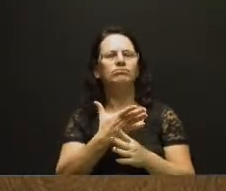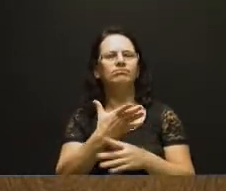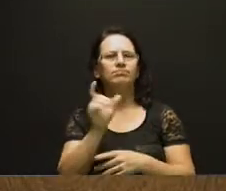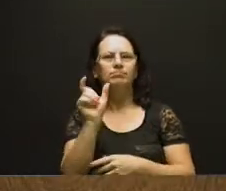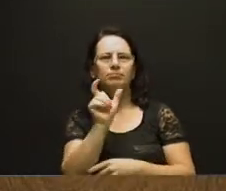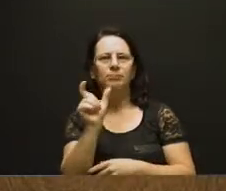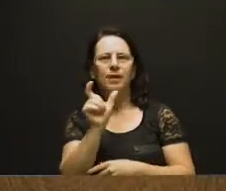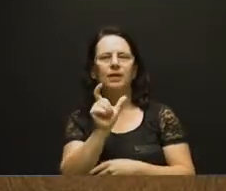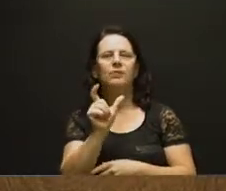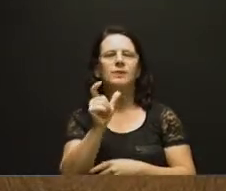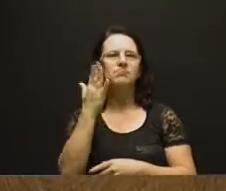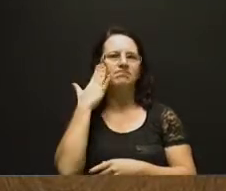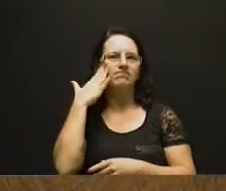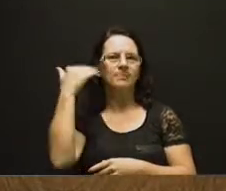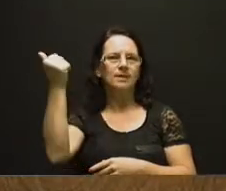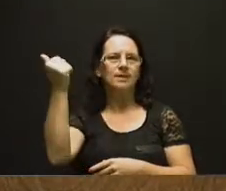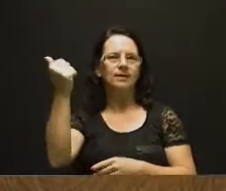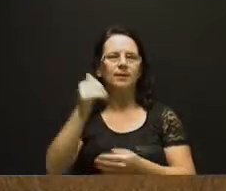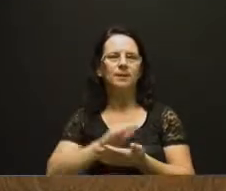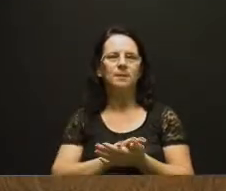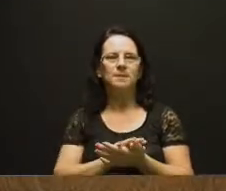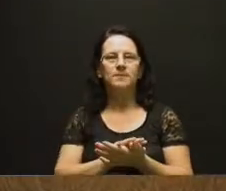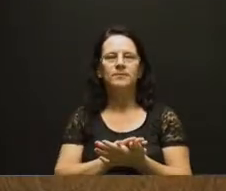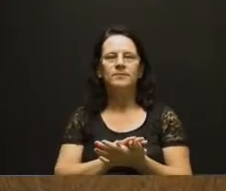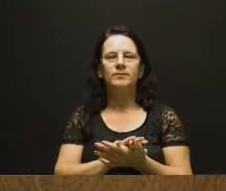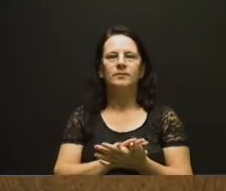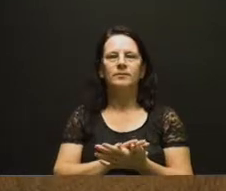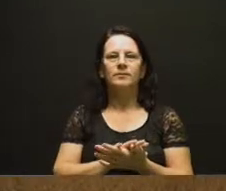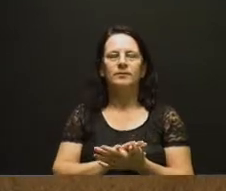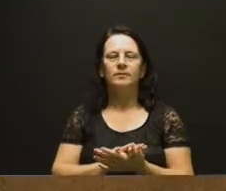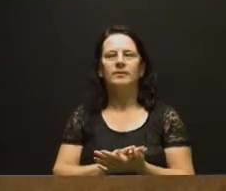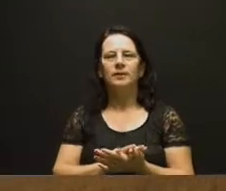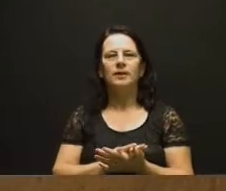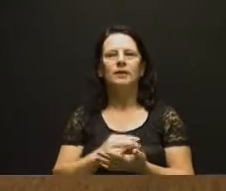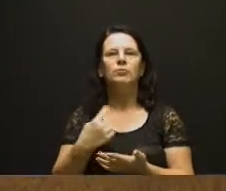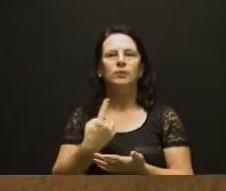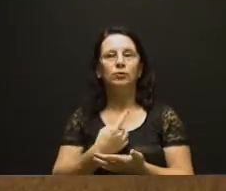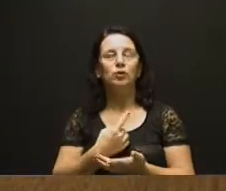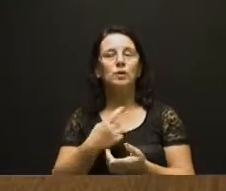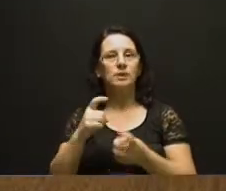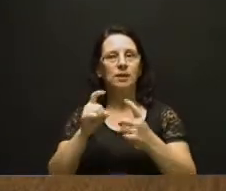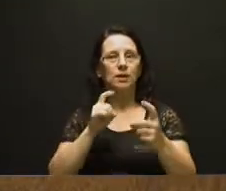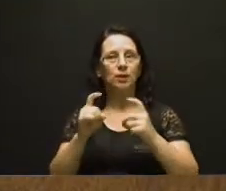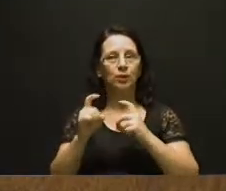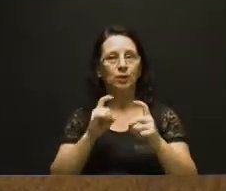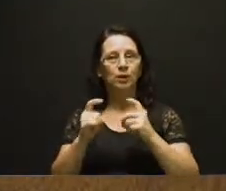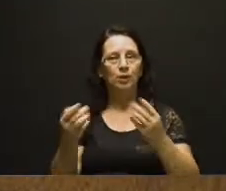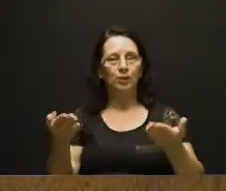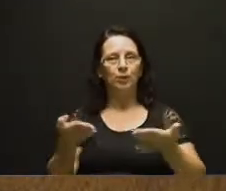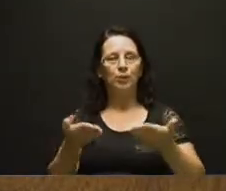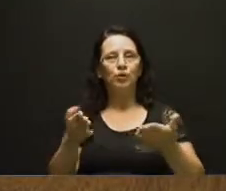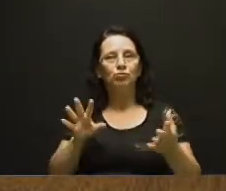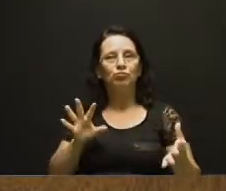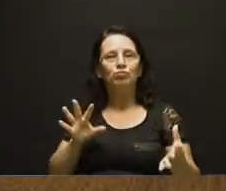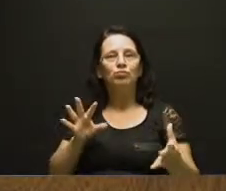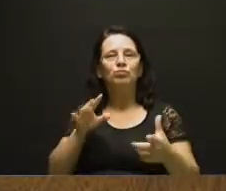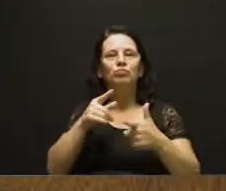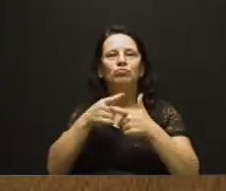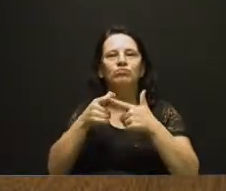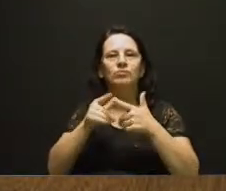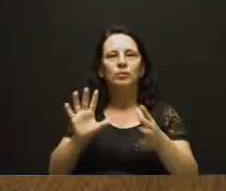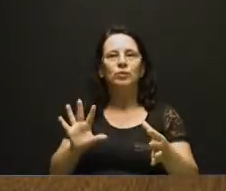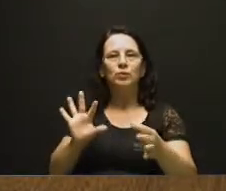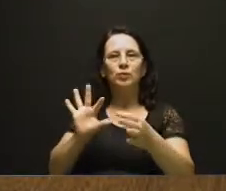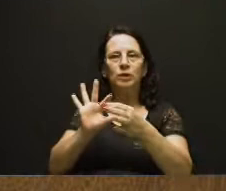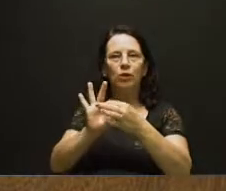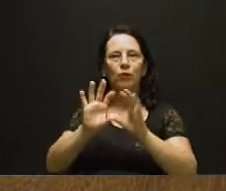e como aqui a gente falou dentro da essência nossa audiência pública a questão da união nós fortalecemos